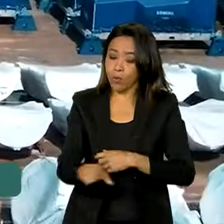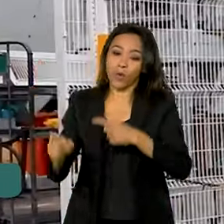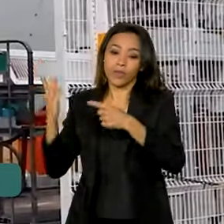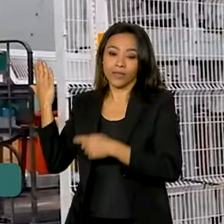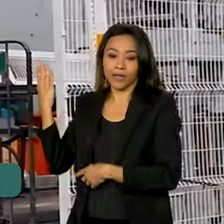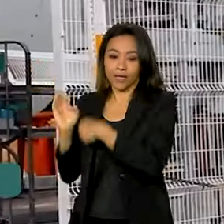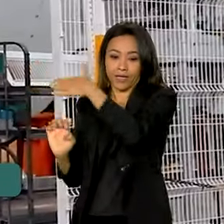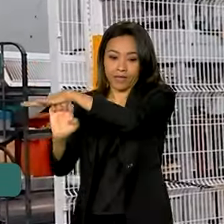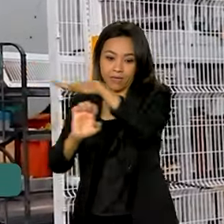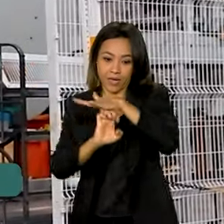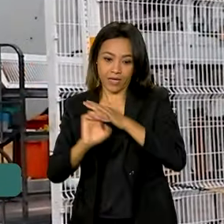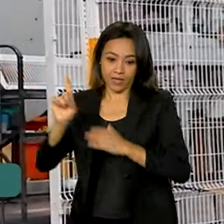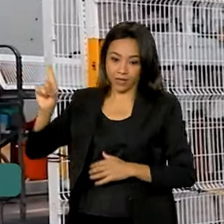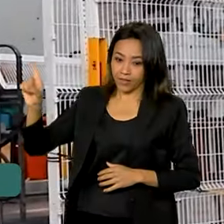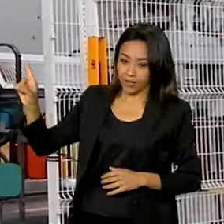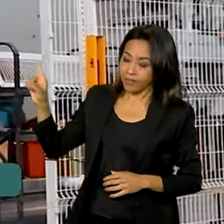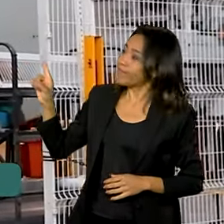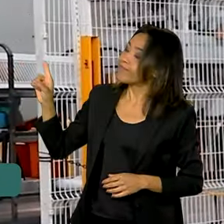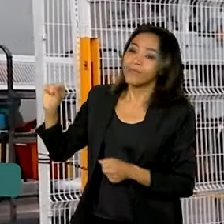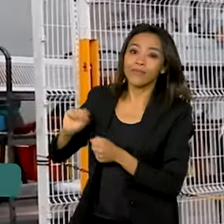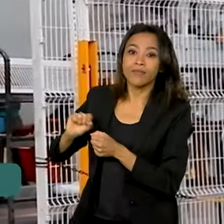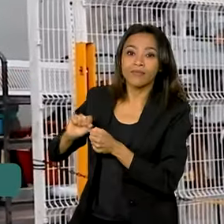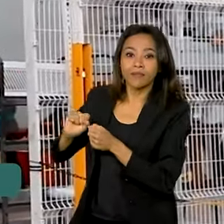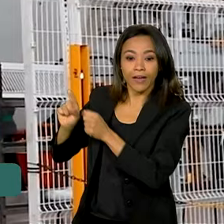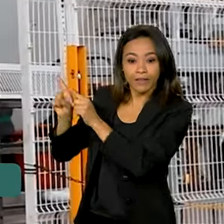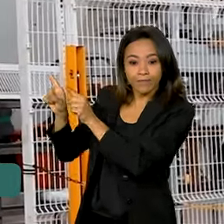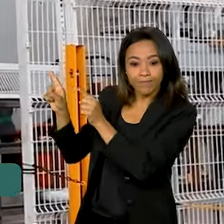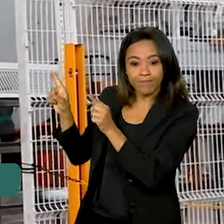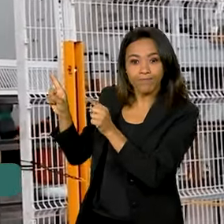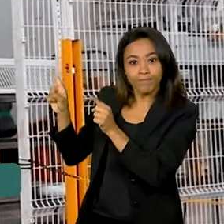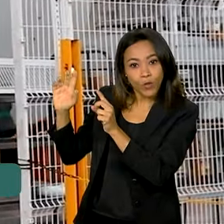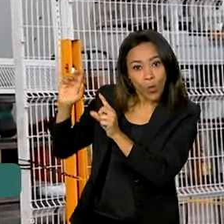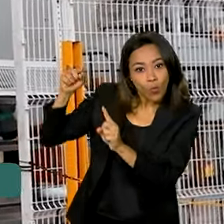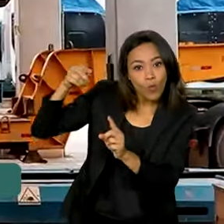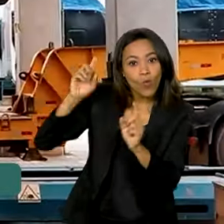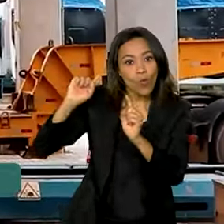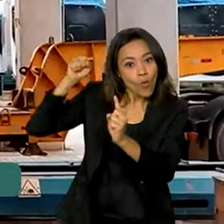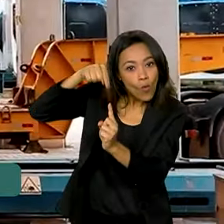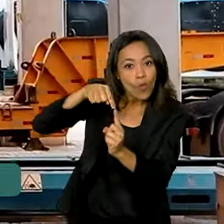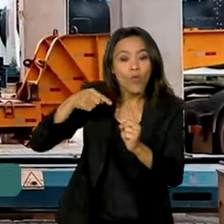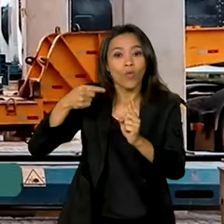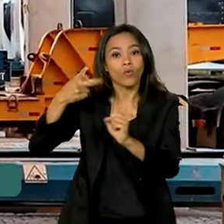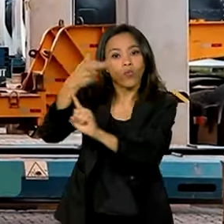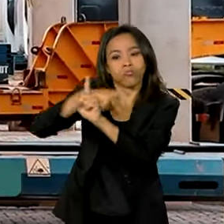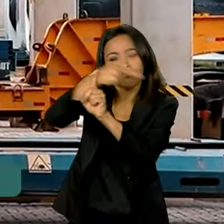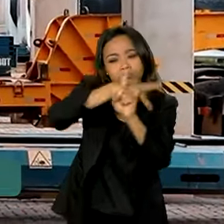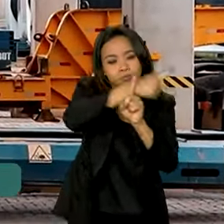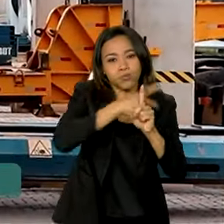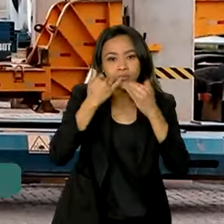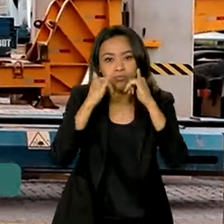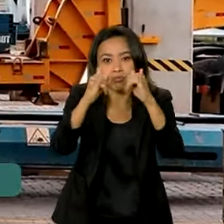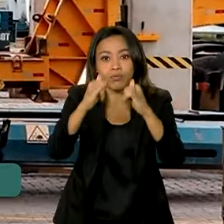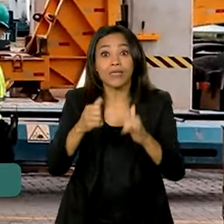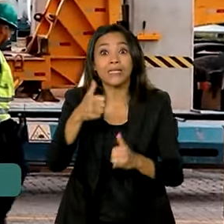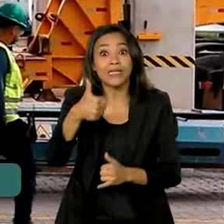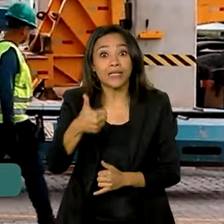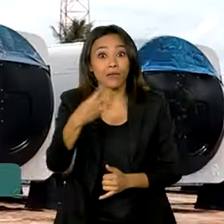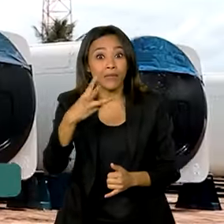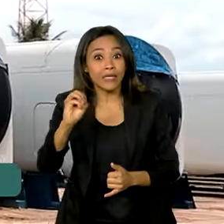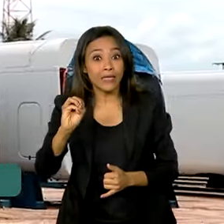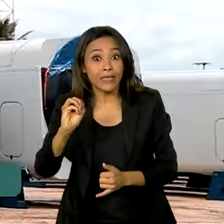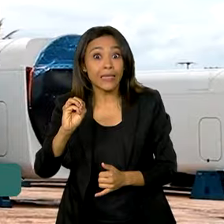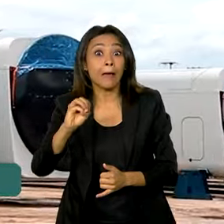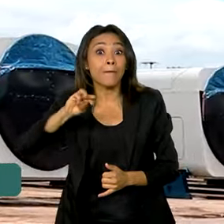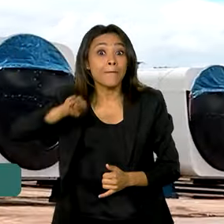pás, turbinas e geradores voltados à produção de energia eólica, vai investir 130 milhões de